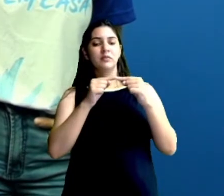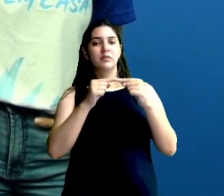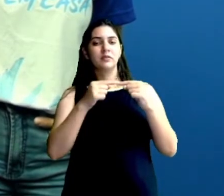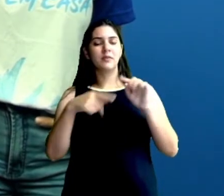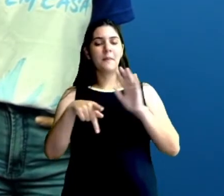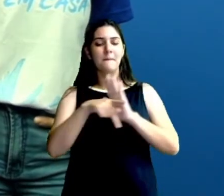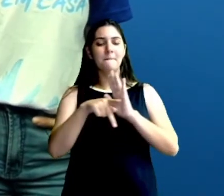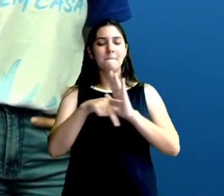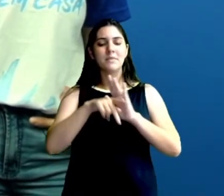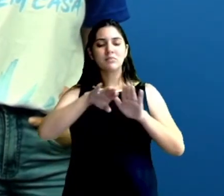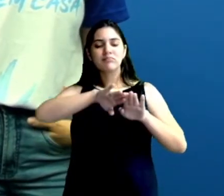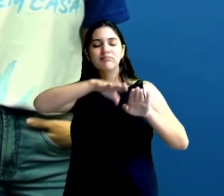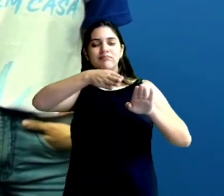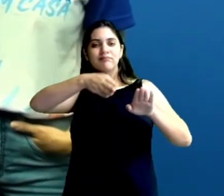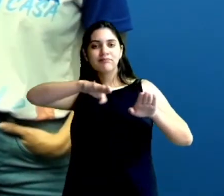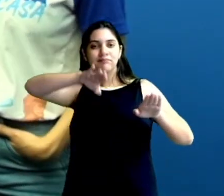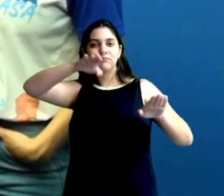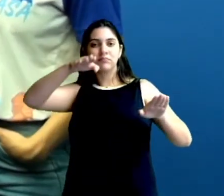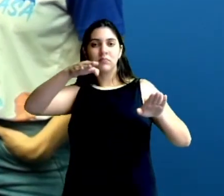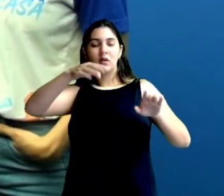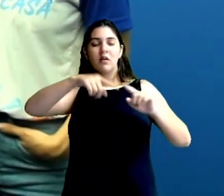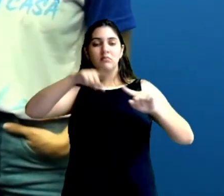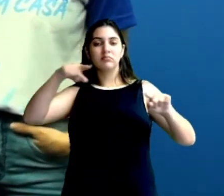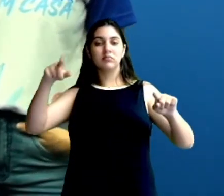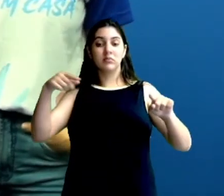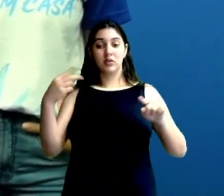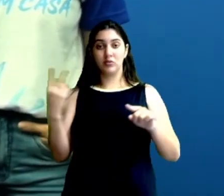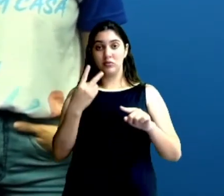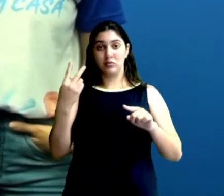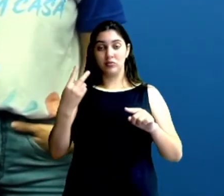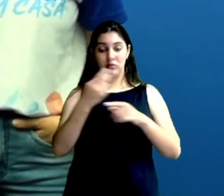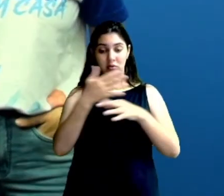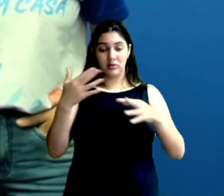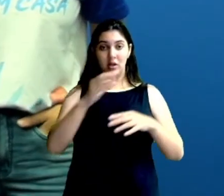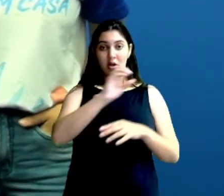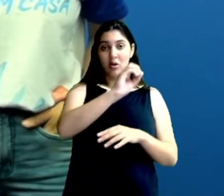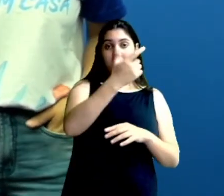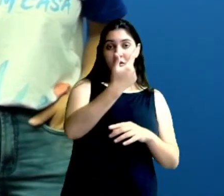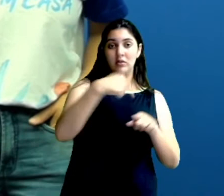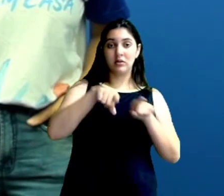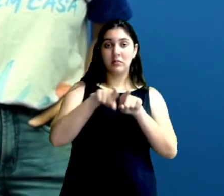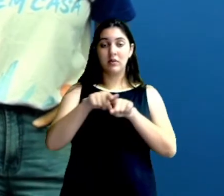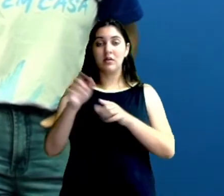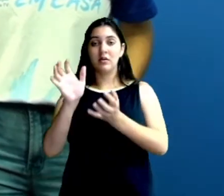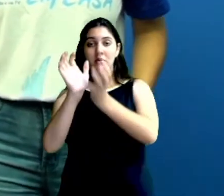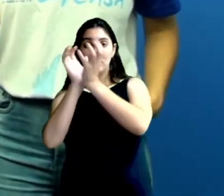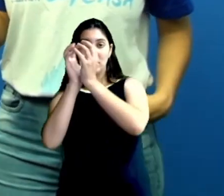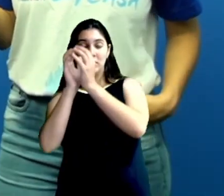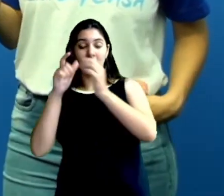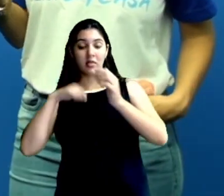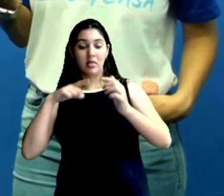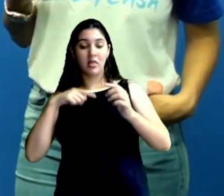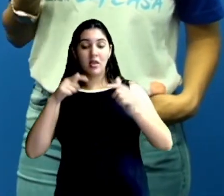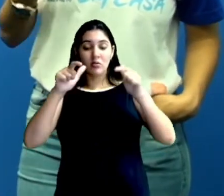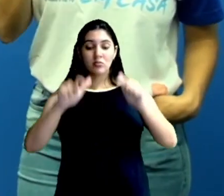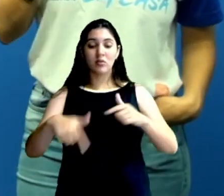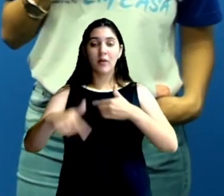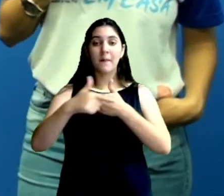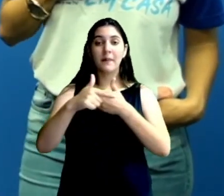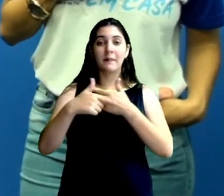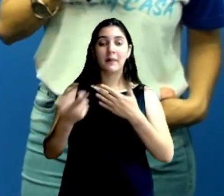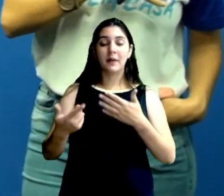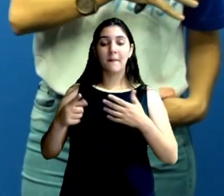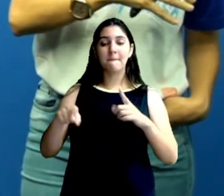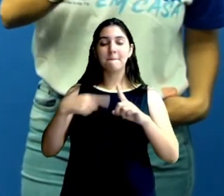própria densidade demográfica, essas duas cidades, Olinda e Recife, elas ocupam um papel